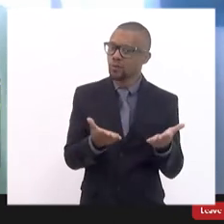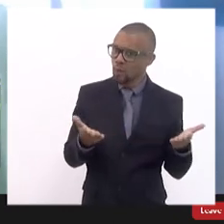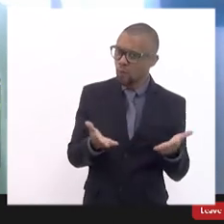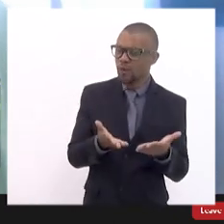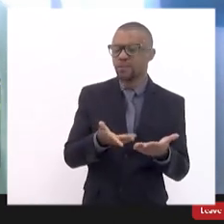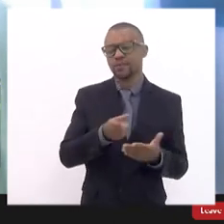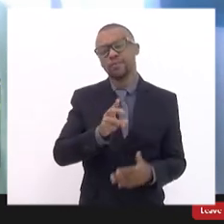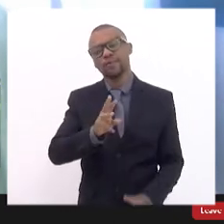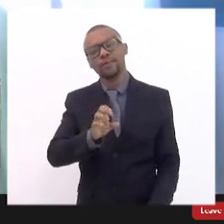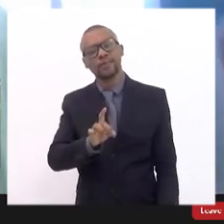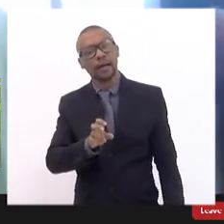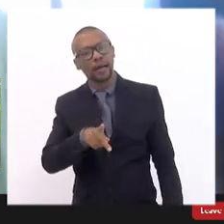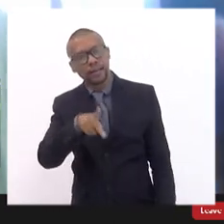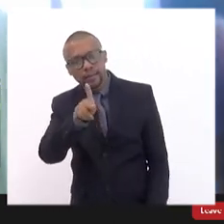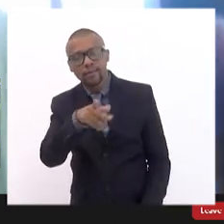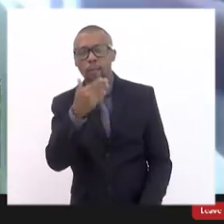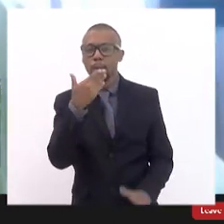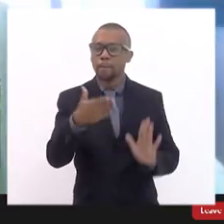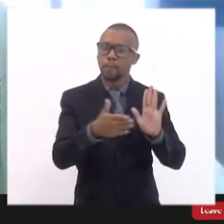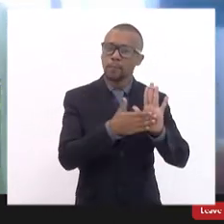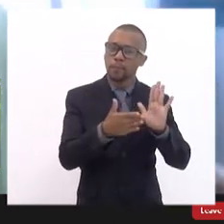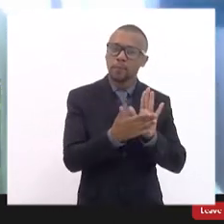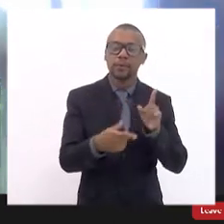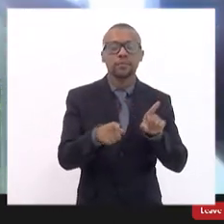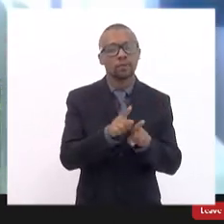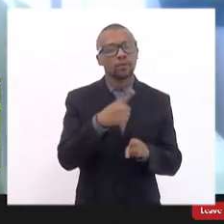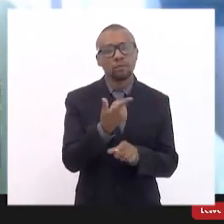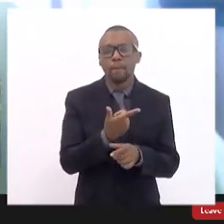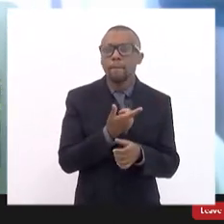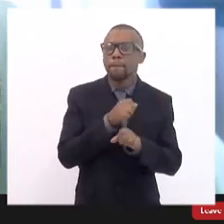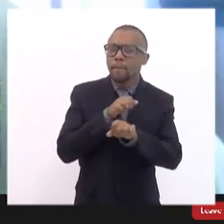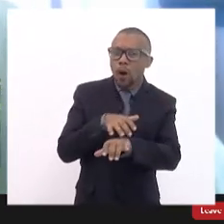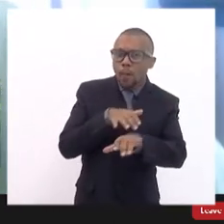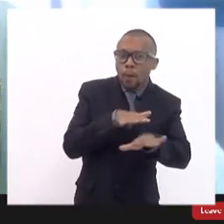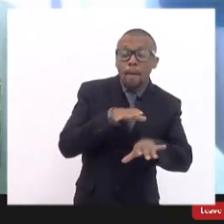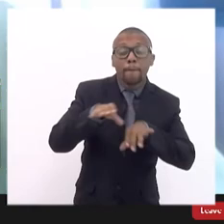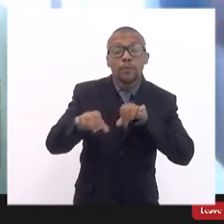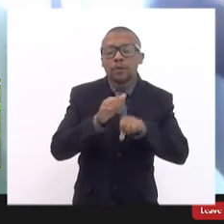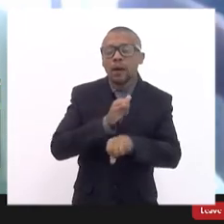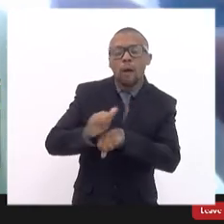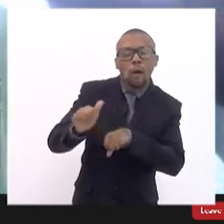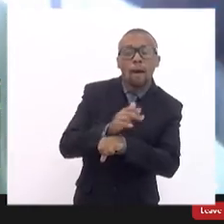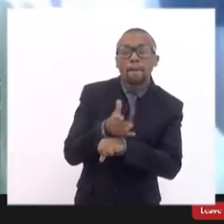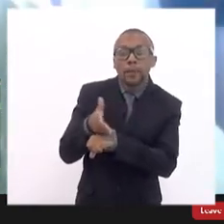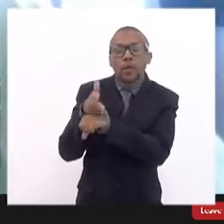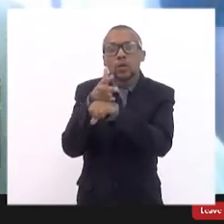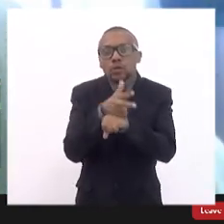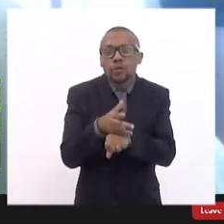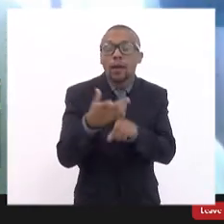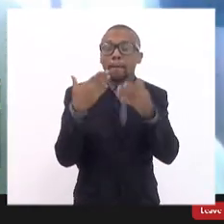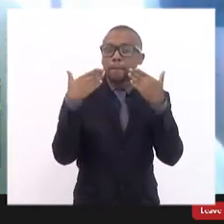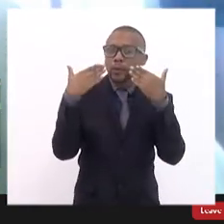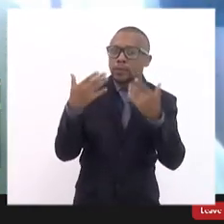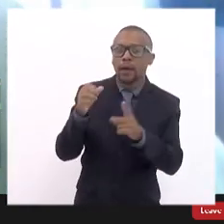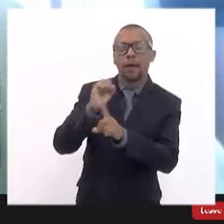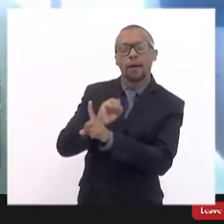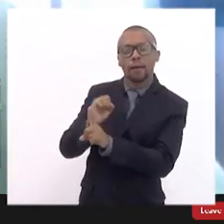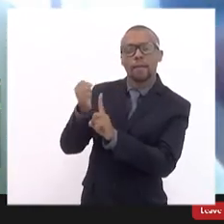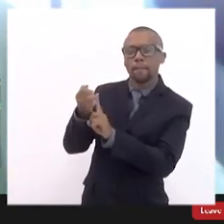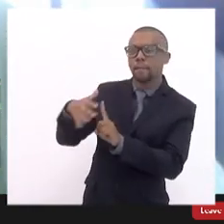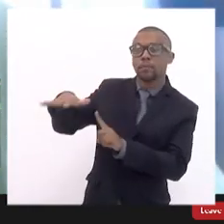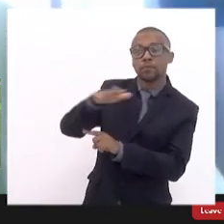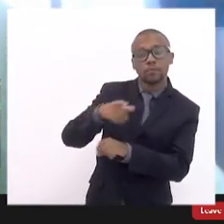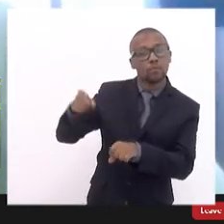né? Mas vamos também sair para as ruas, buscar a mídia, né? E mostrar para a sociedade,